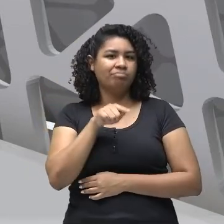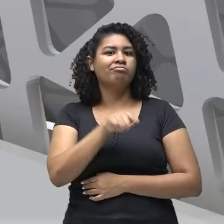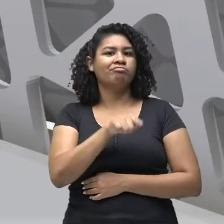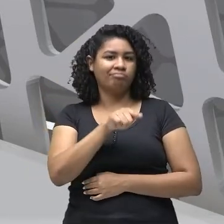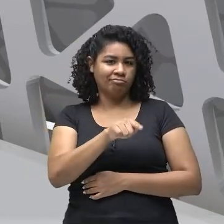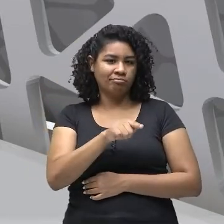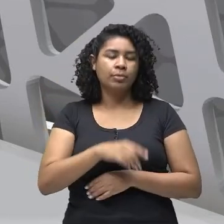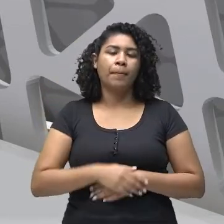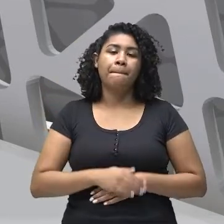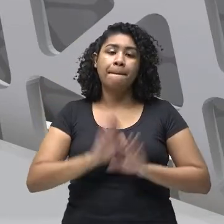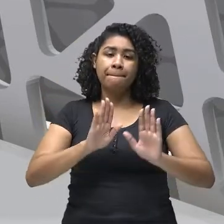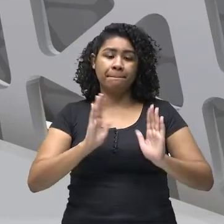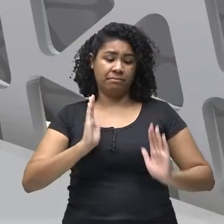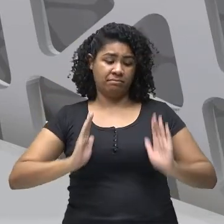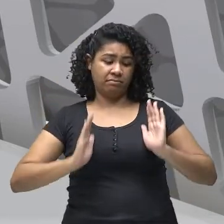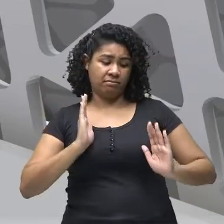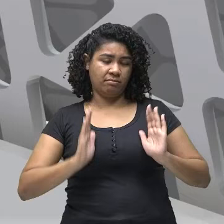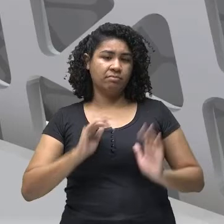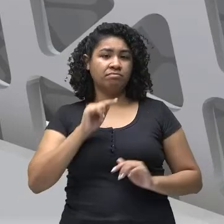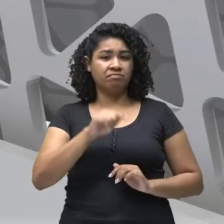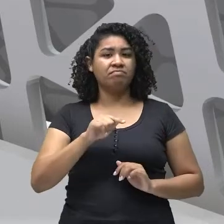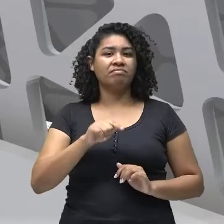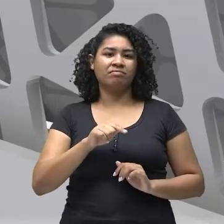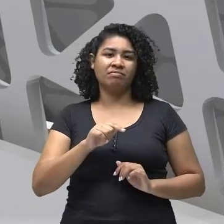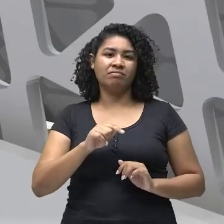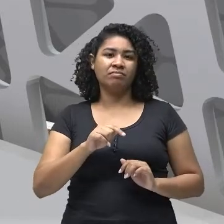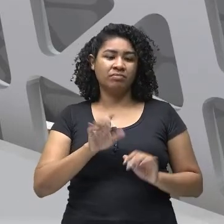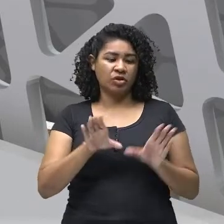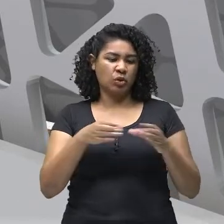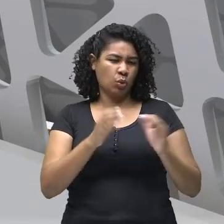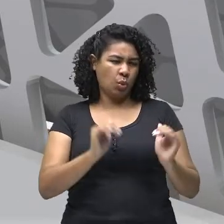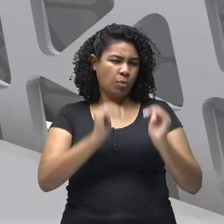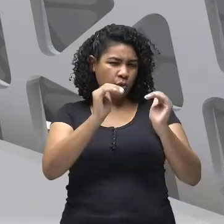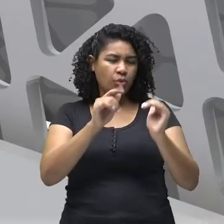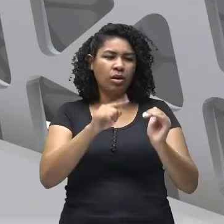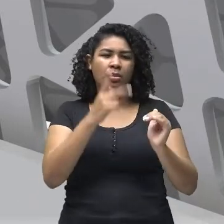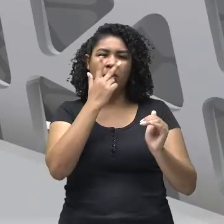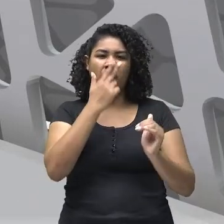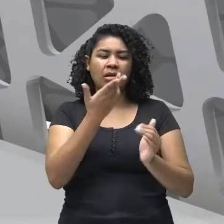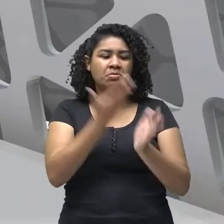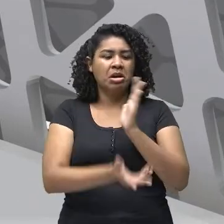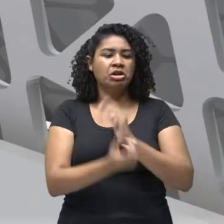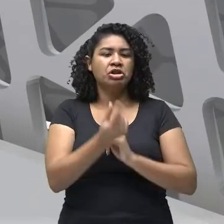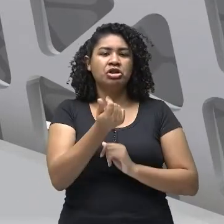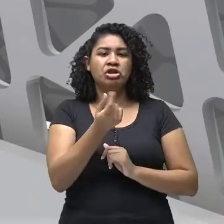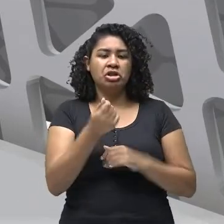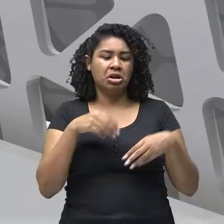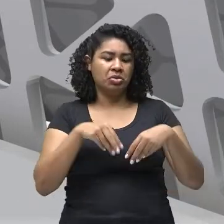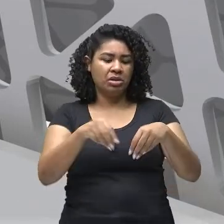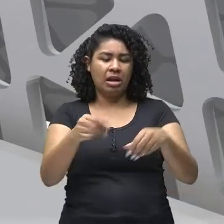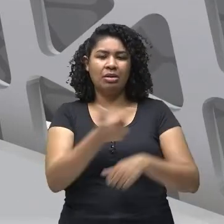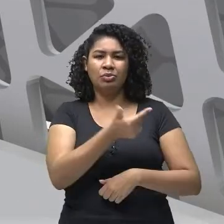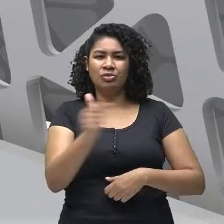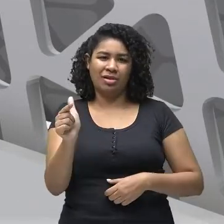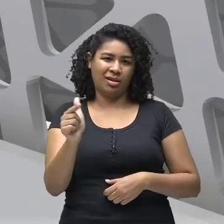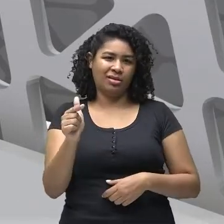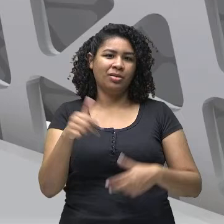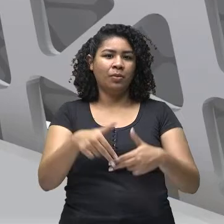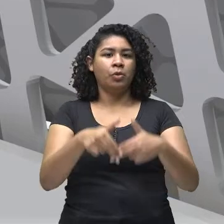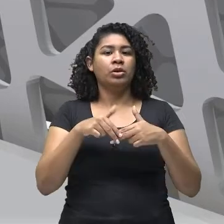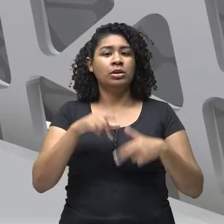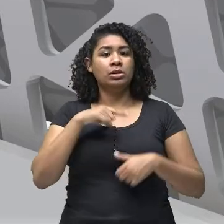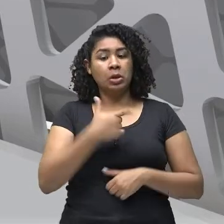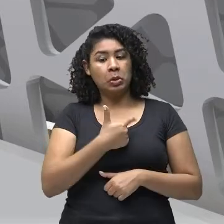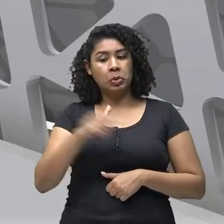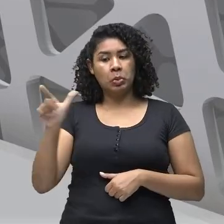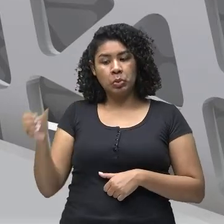nós vamos ter nesse momento uma nobreza decadente que está perdendo suas riquezas, suas posses de terra, e vamos ter uma nova classe